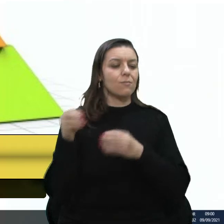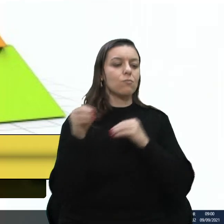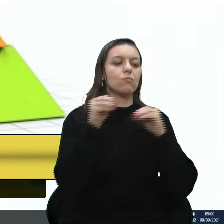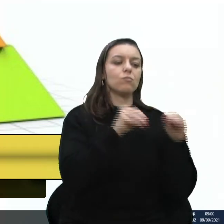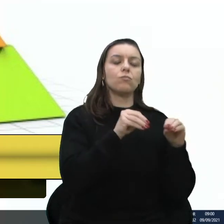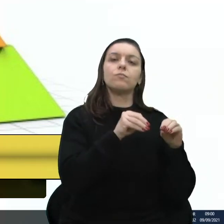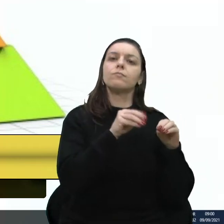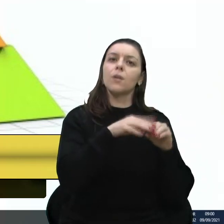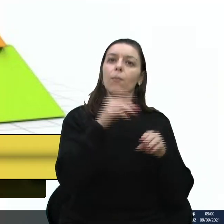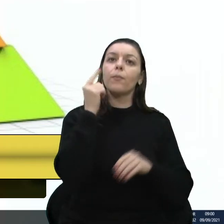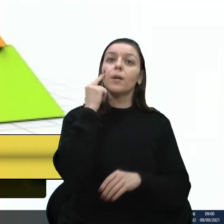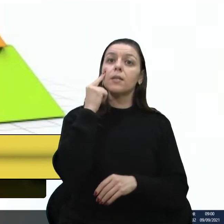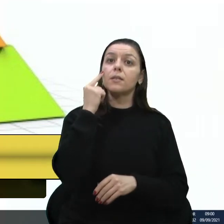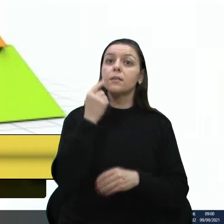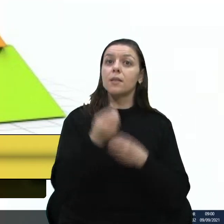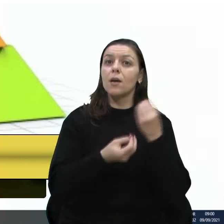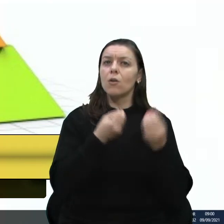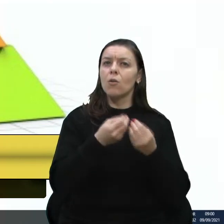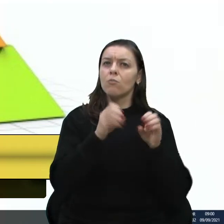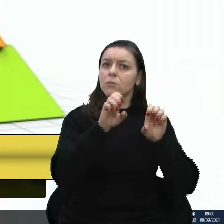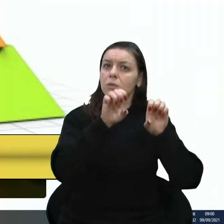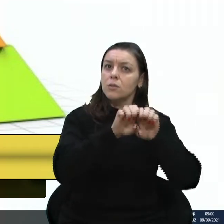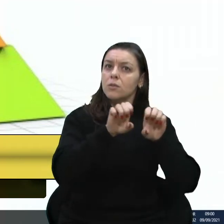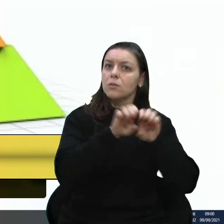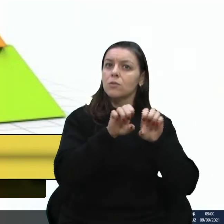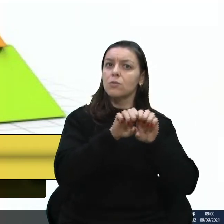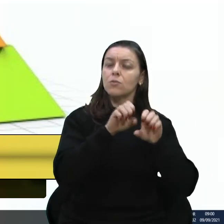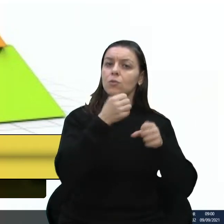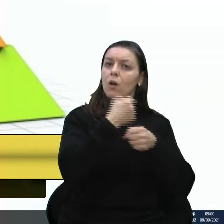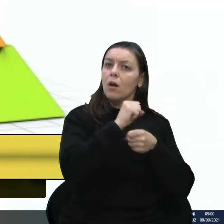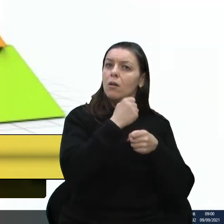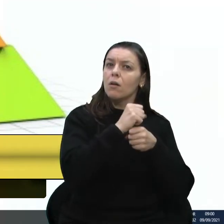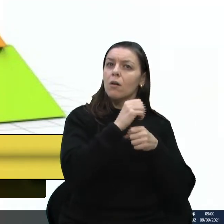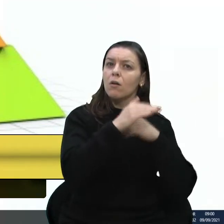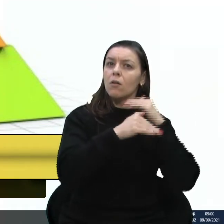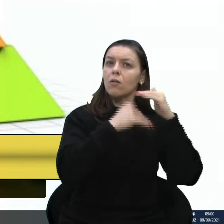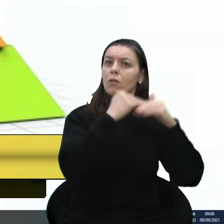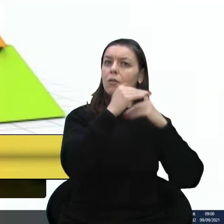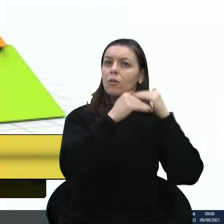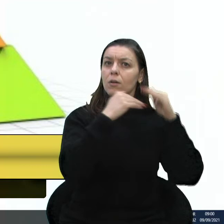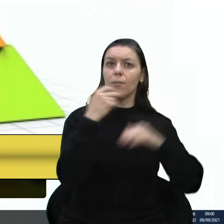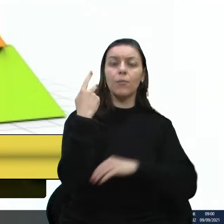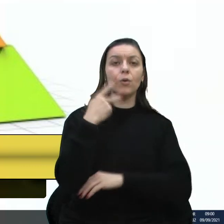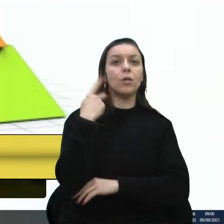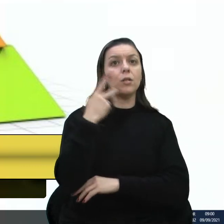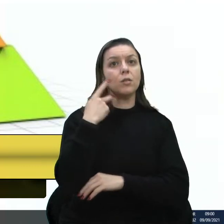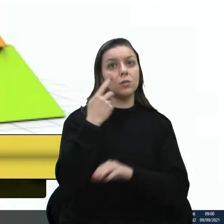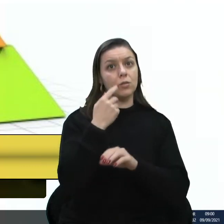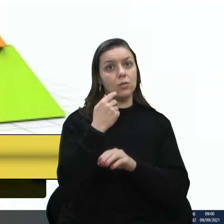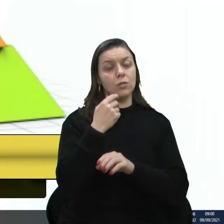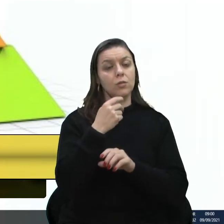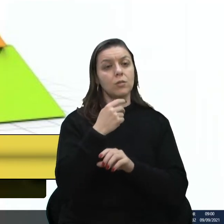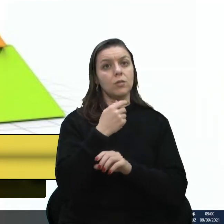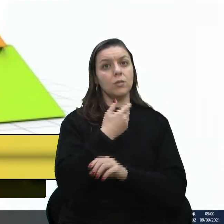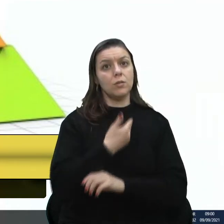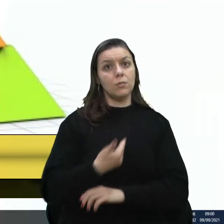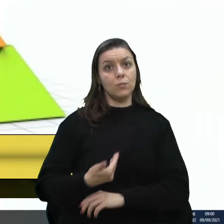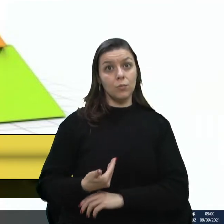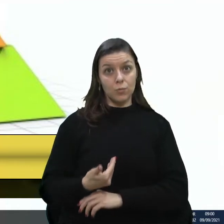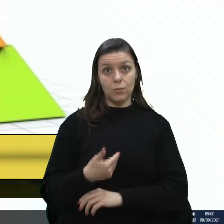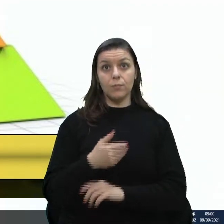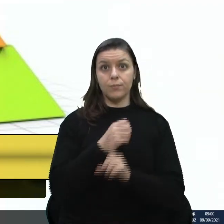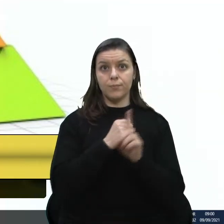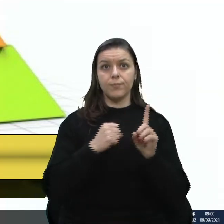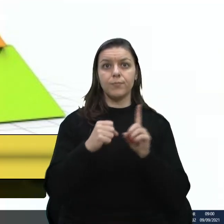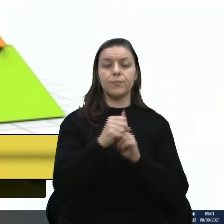gente tem que pensar a construção da promoção de política pública social. E a questão econômica disso